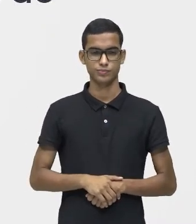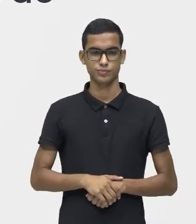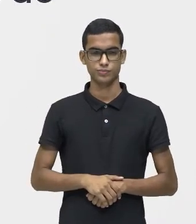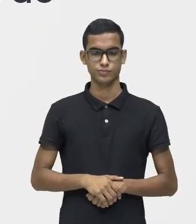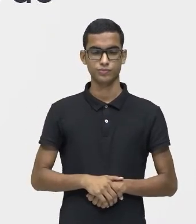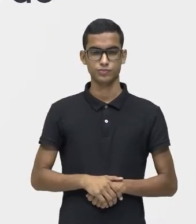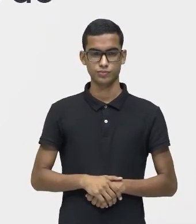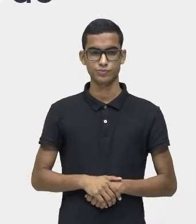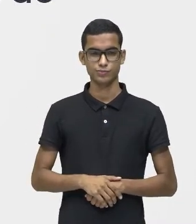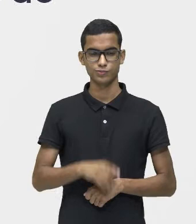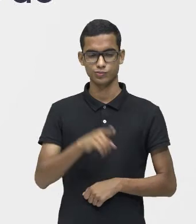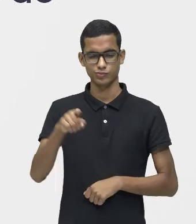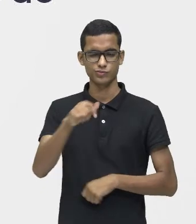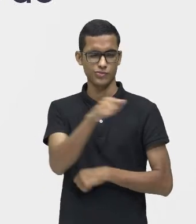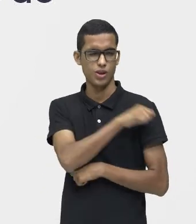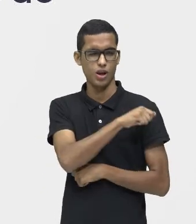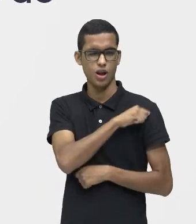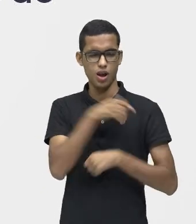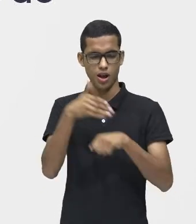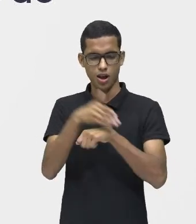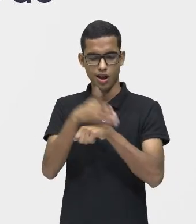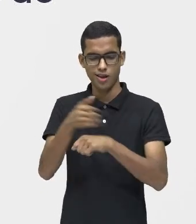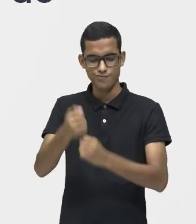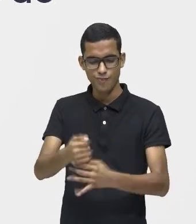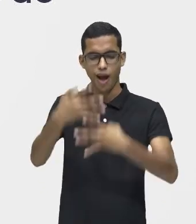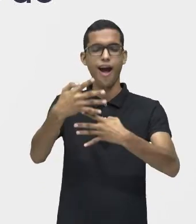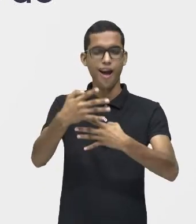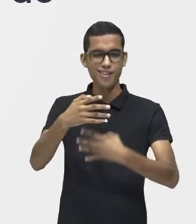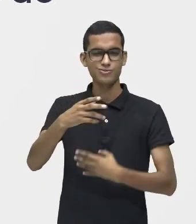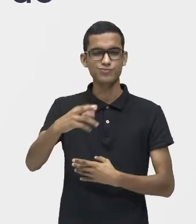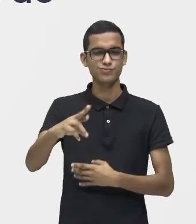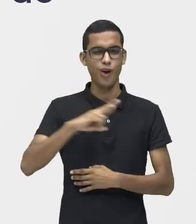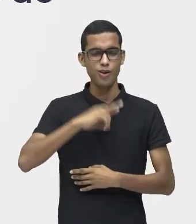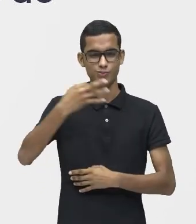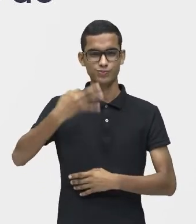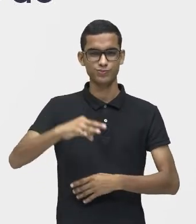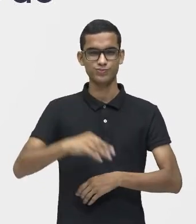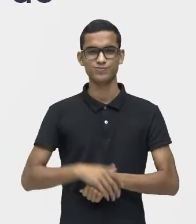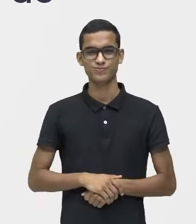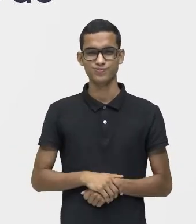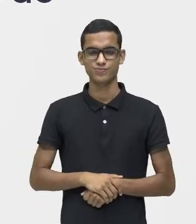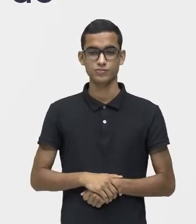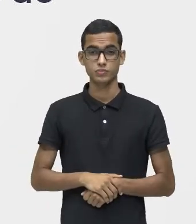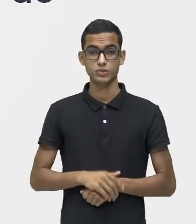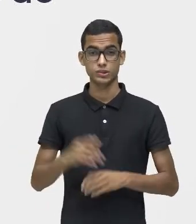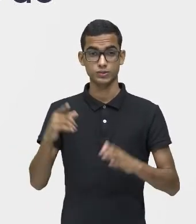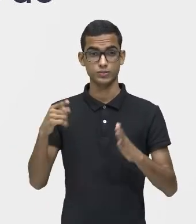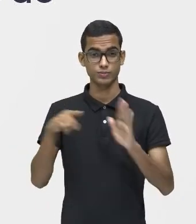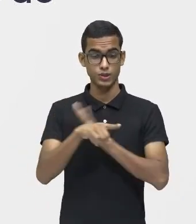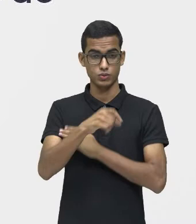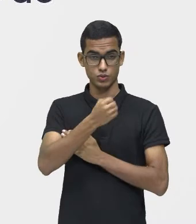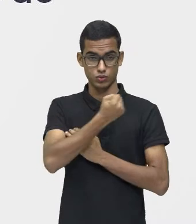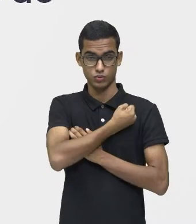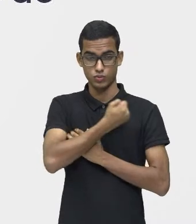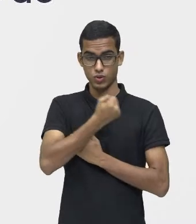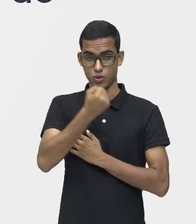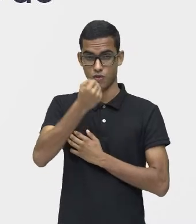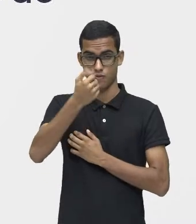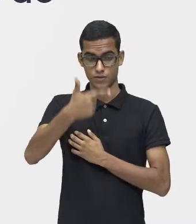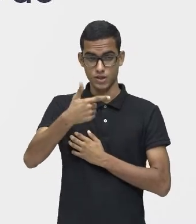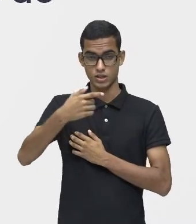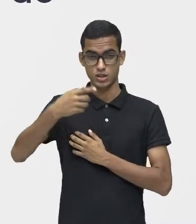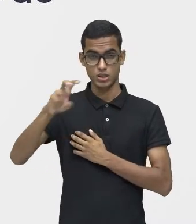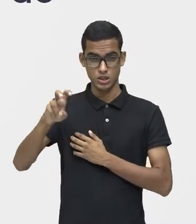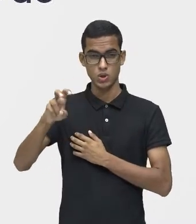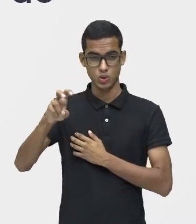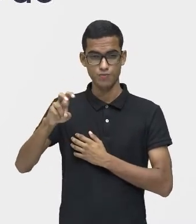gente observa que os nossos alunos que interagiram aqui no chat, eles acertaram, né? A questão 25, realmente a alternativa